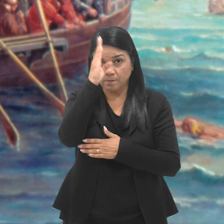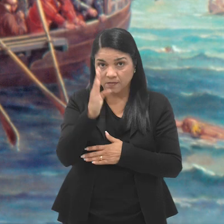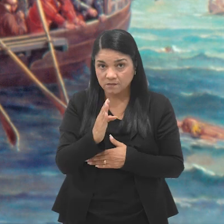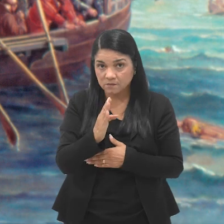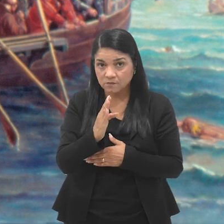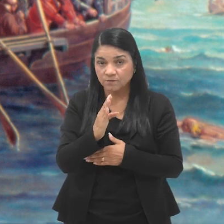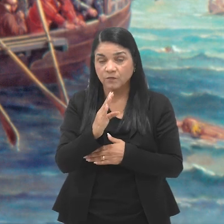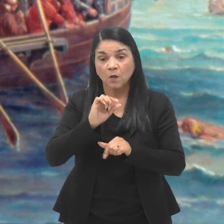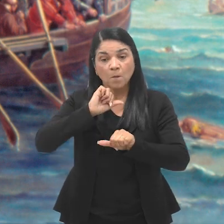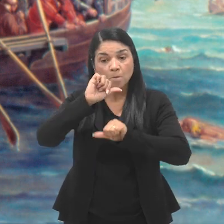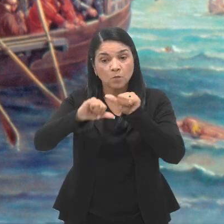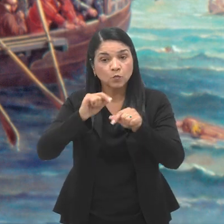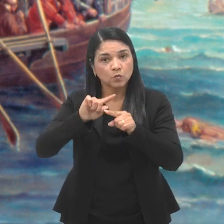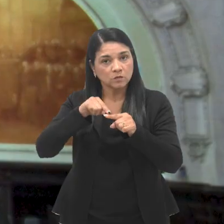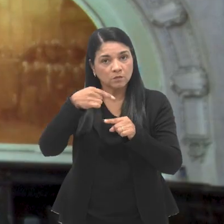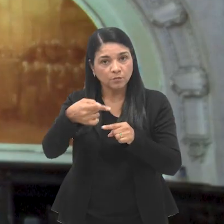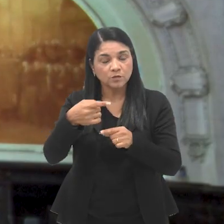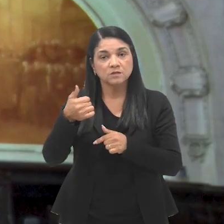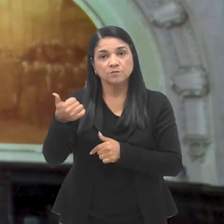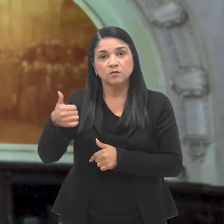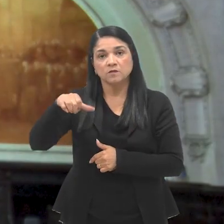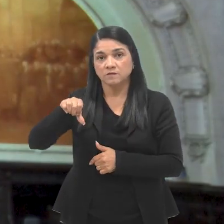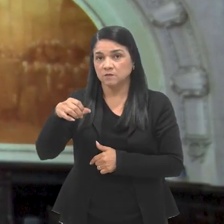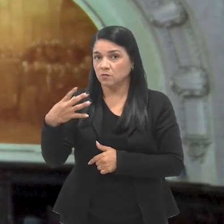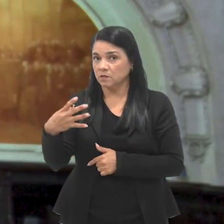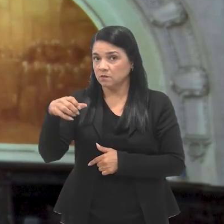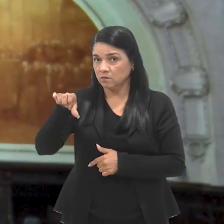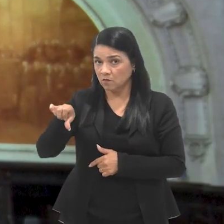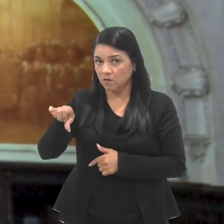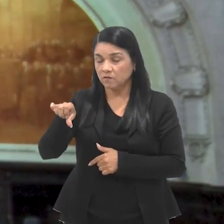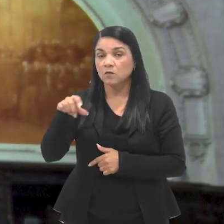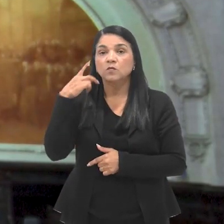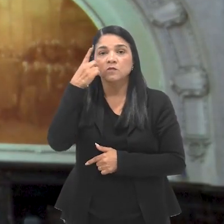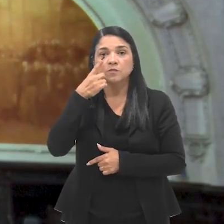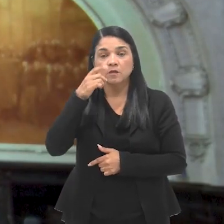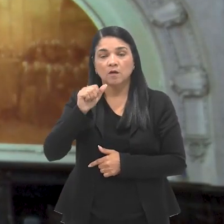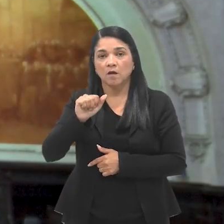o descobrimento do Brasil até então. Isso só veio a mudar no ano seguinte, em